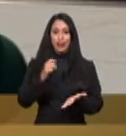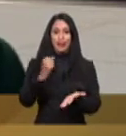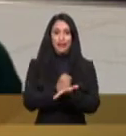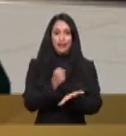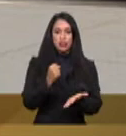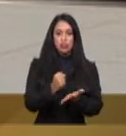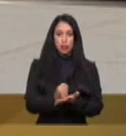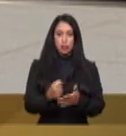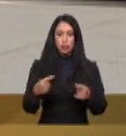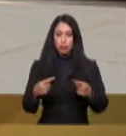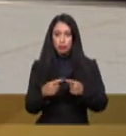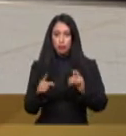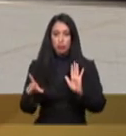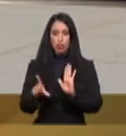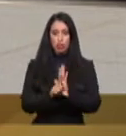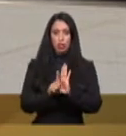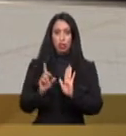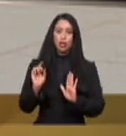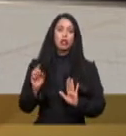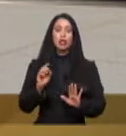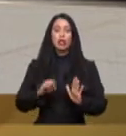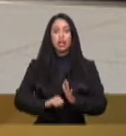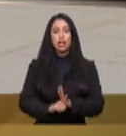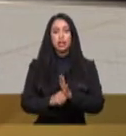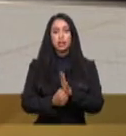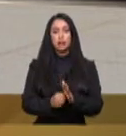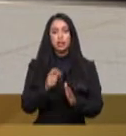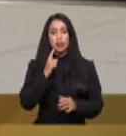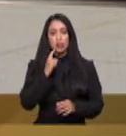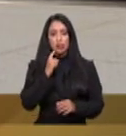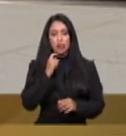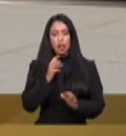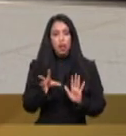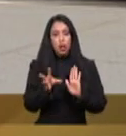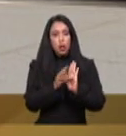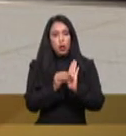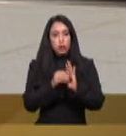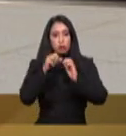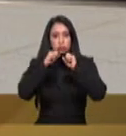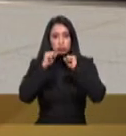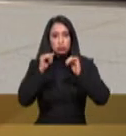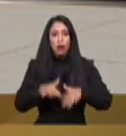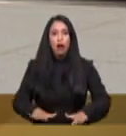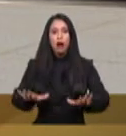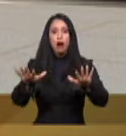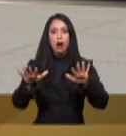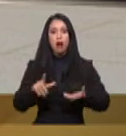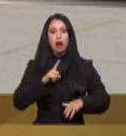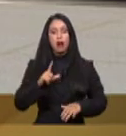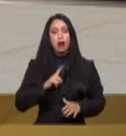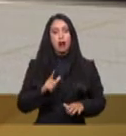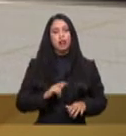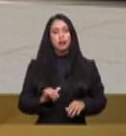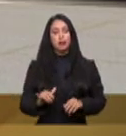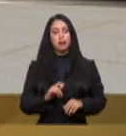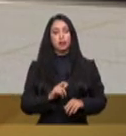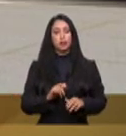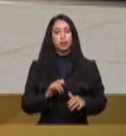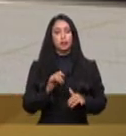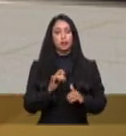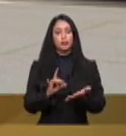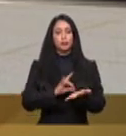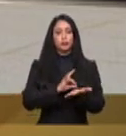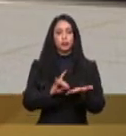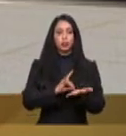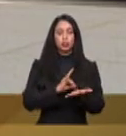legais. É vedada a utilização ainda de impulsionamento de conteúdos e ferramentas digitais não disponibilizadas